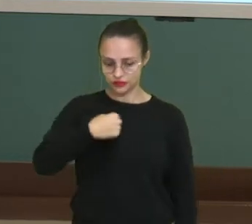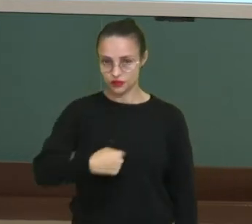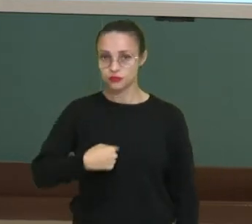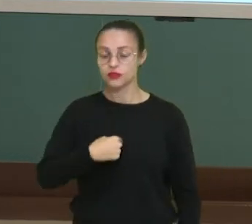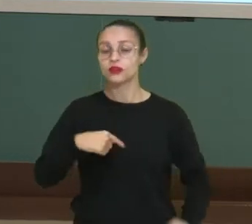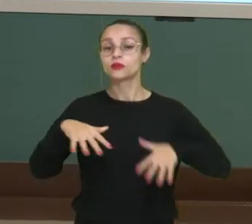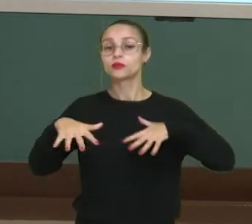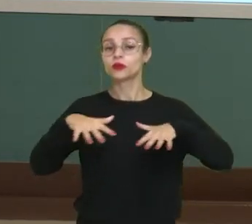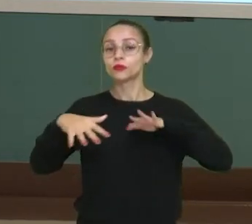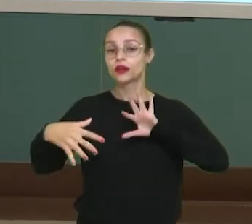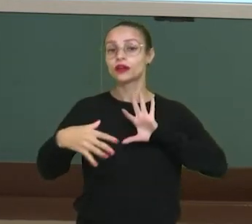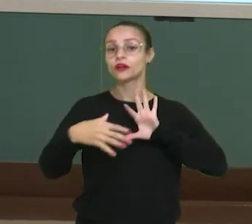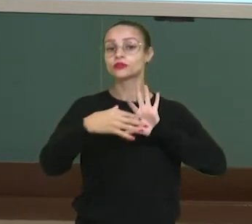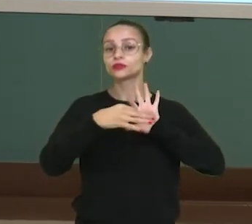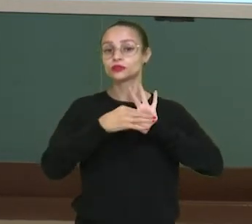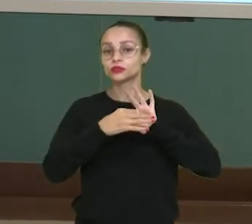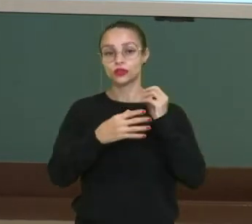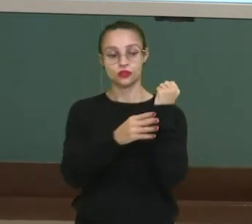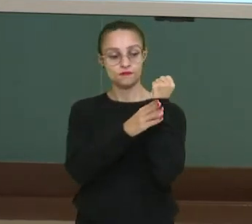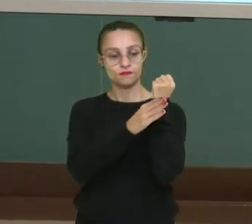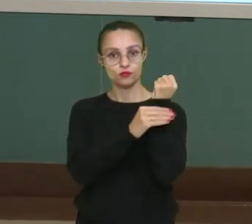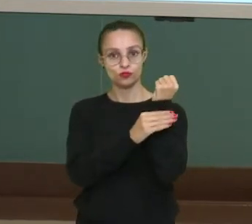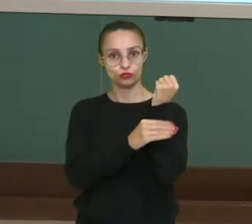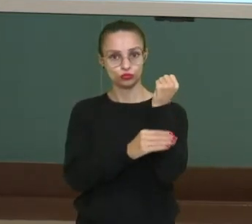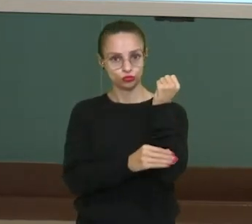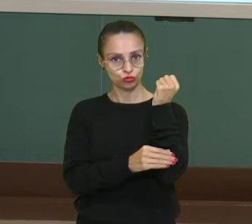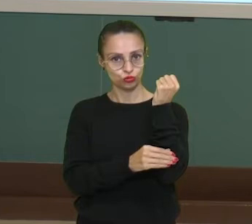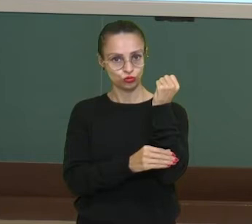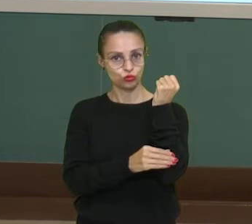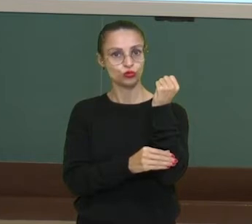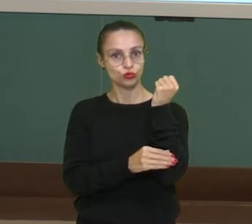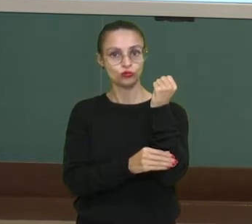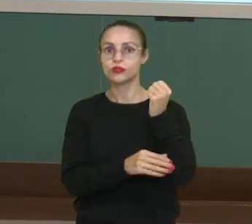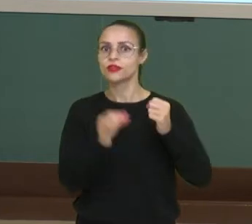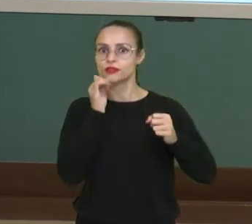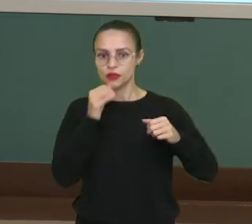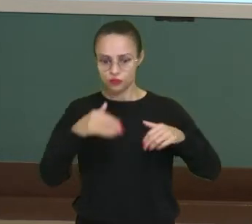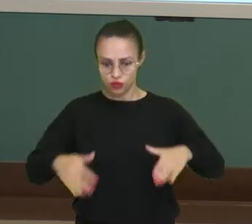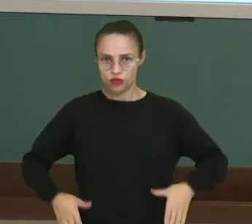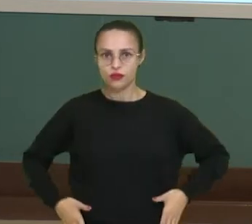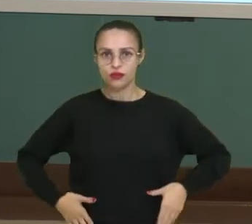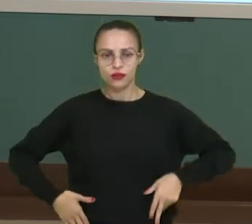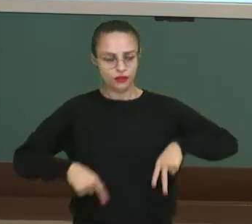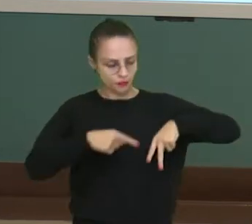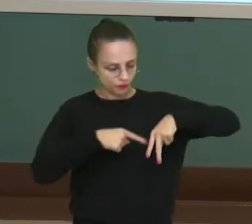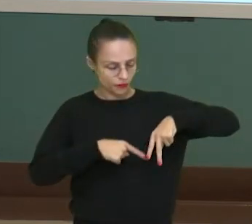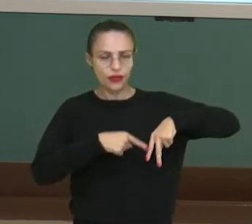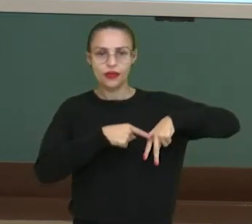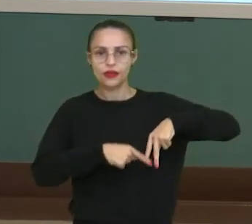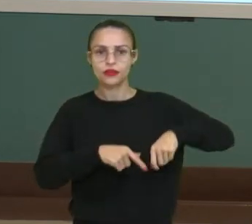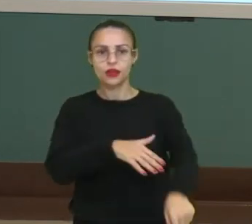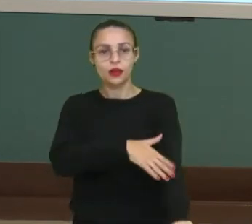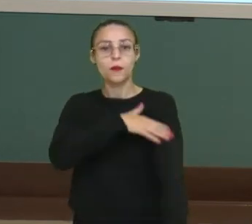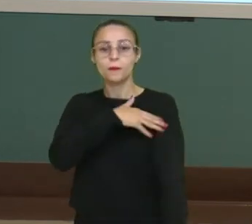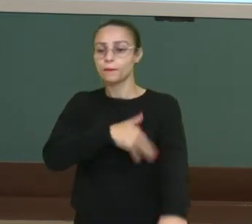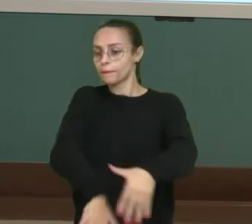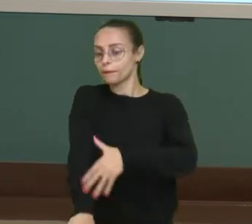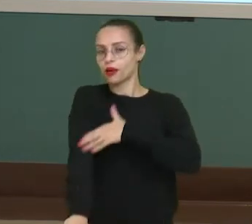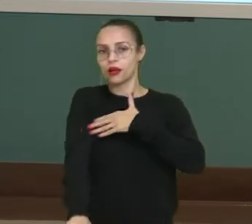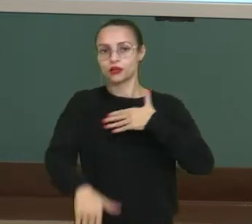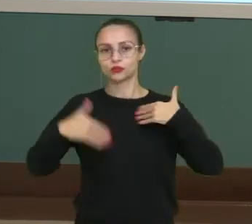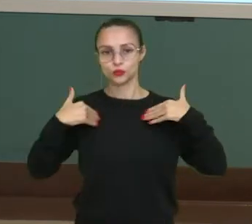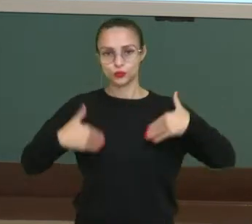estão associados aos músculos. Os músculos da perna, por exemplo, os músculos do braço, porque nós também movimentamos a